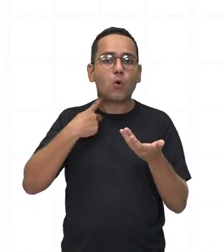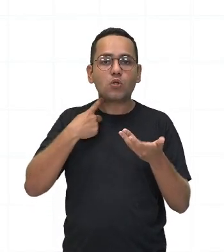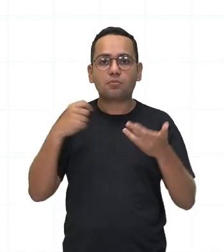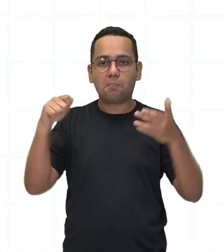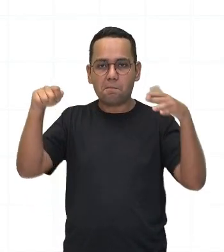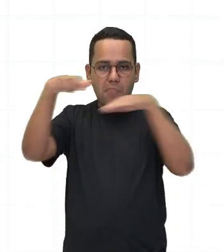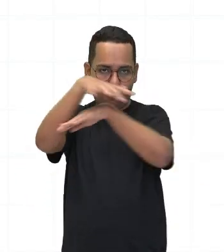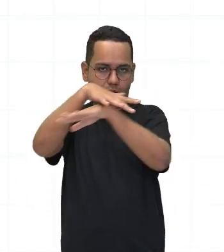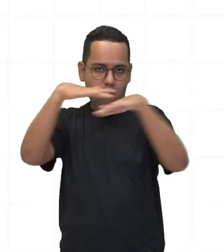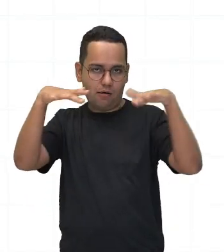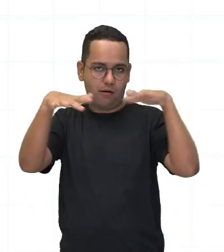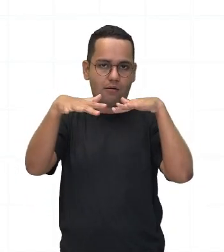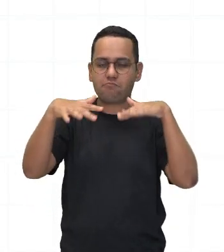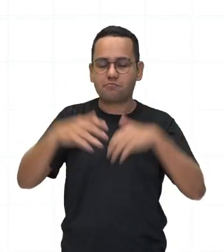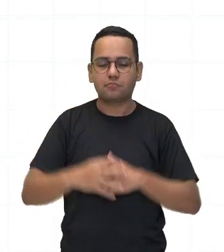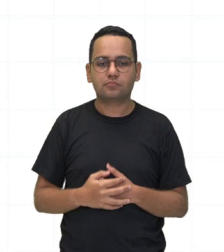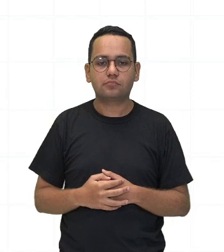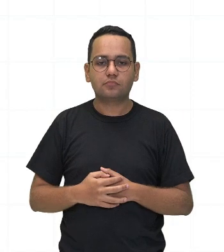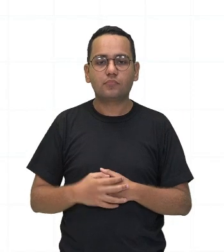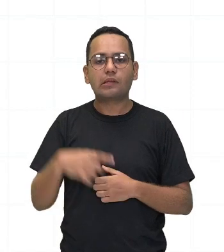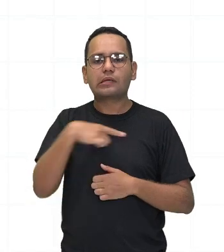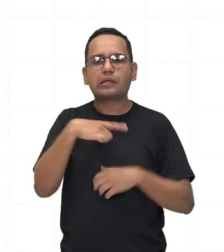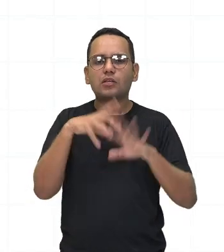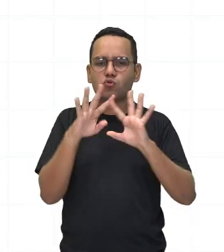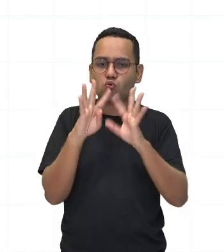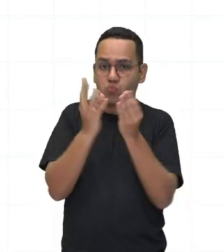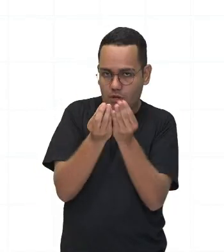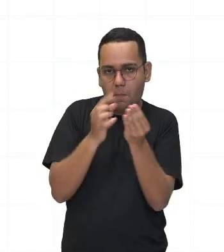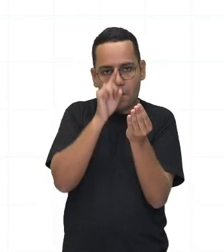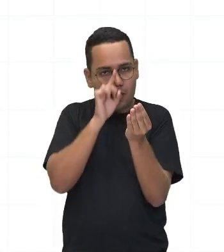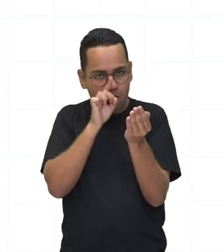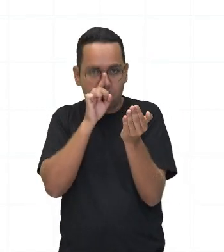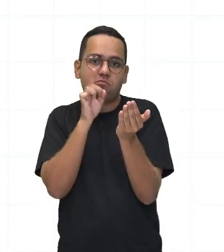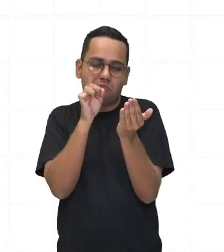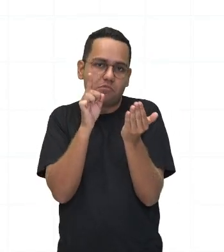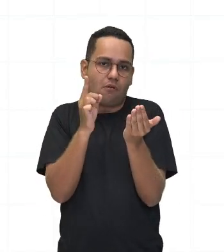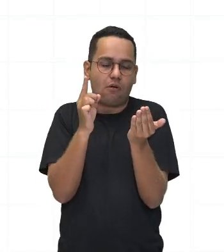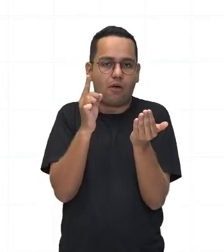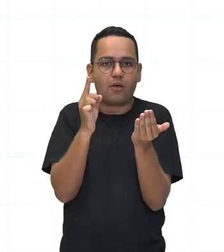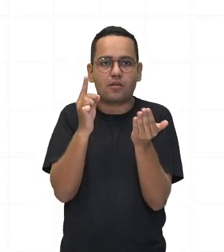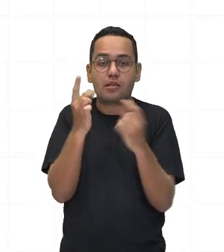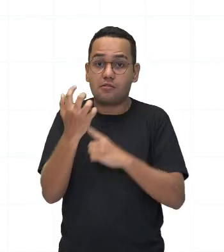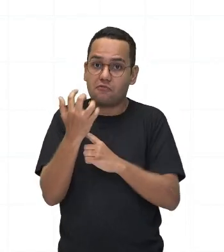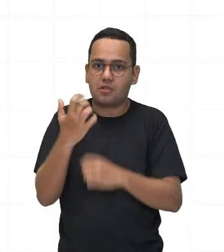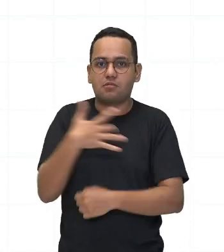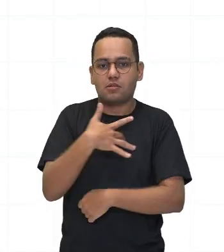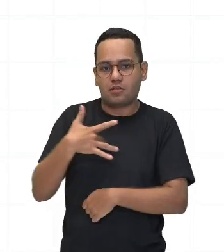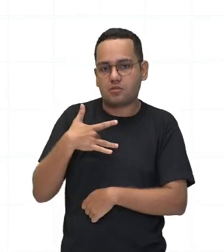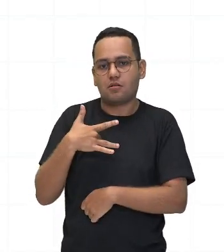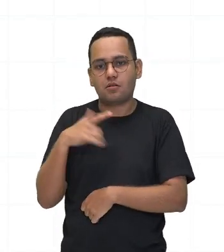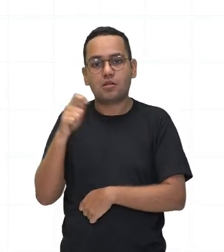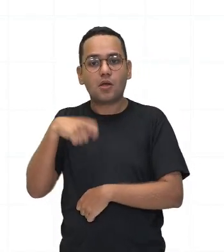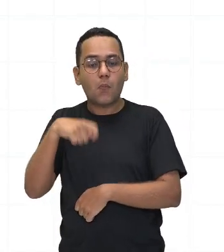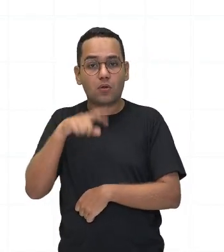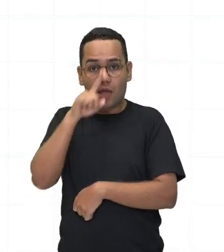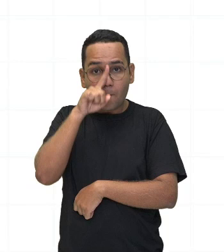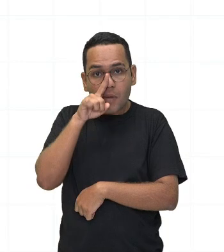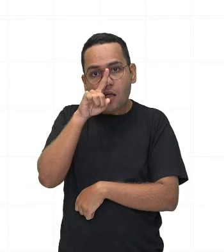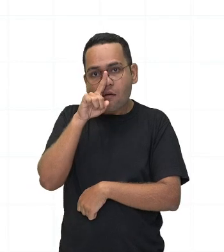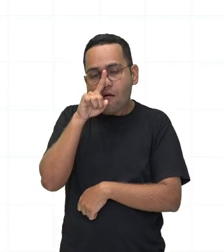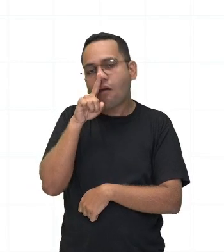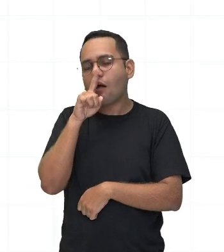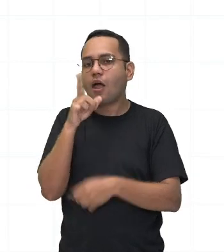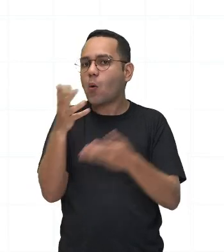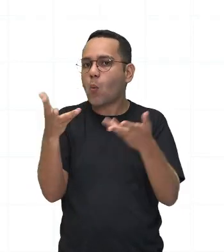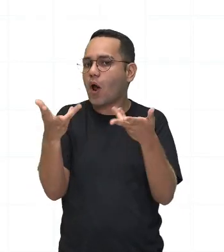atmosférica. É a presença de substâncias nocivas à saúde e que podem colocar em risco a qualidade